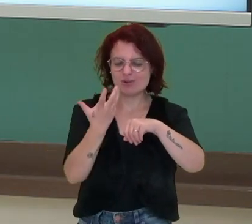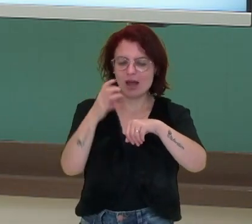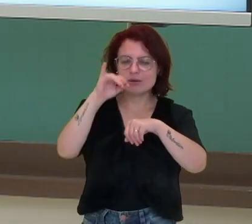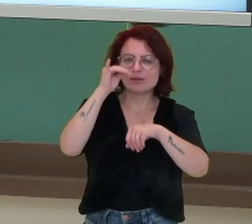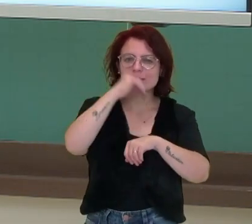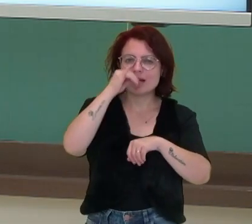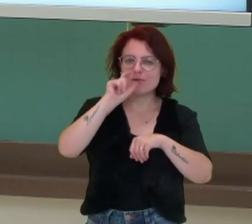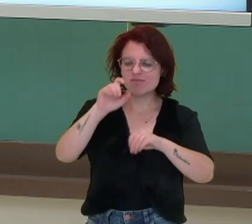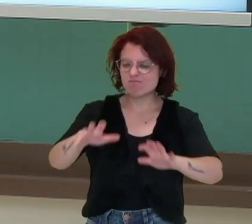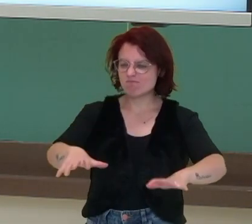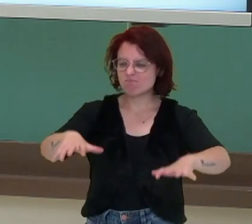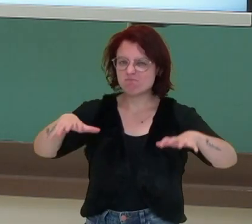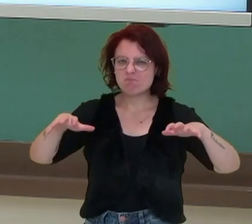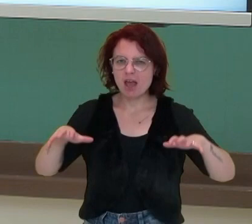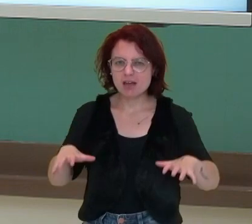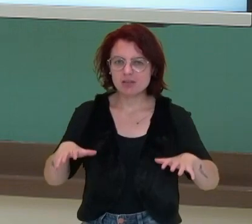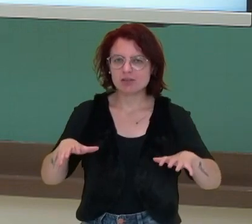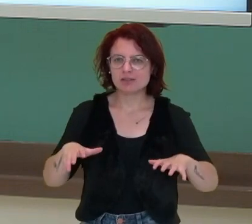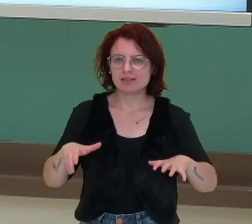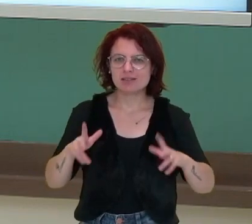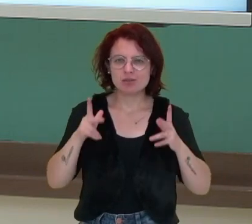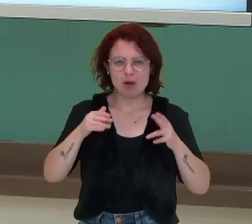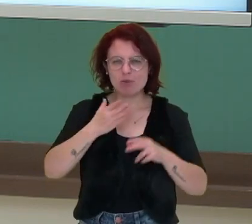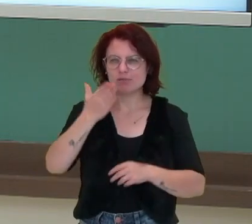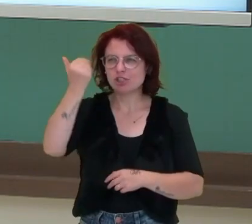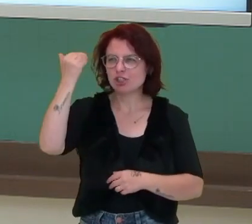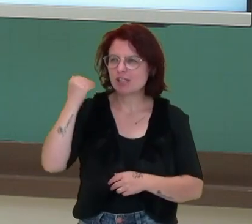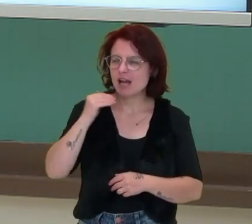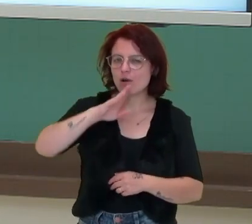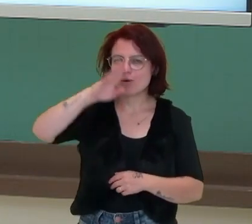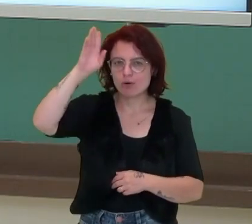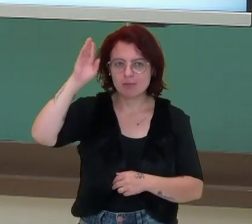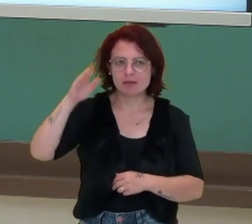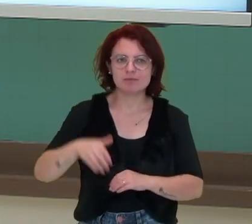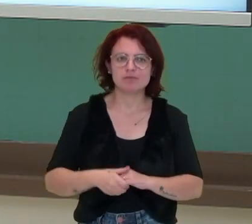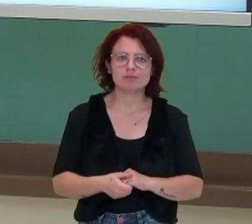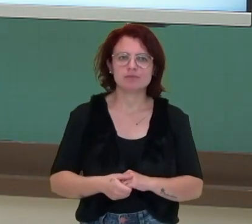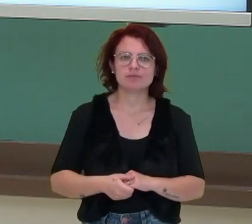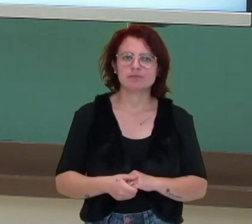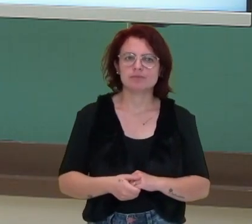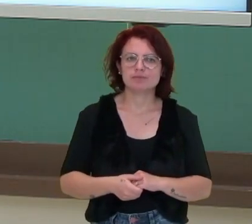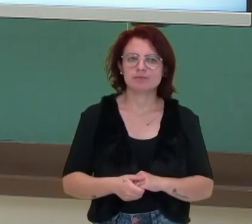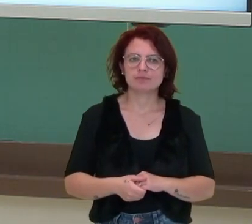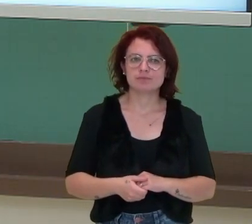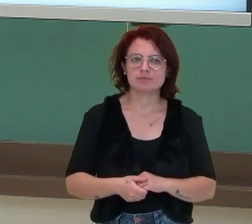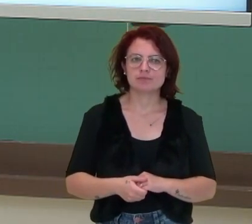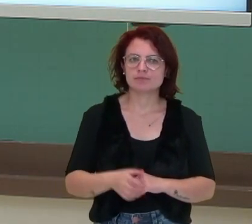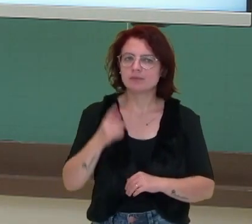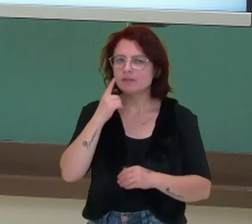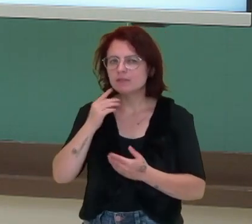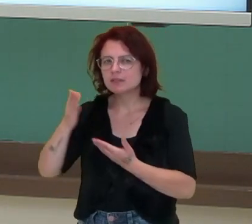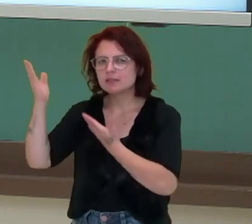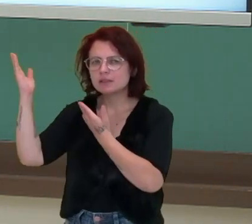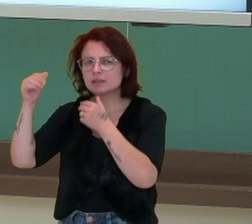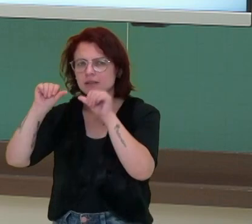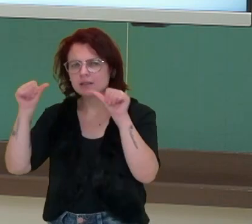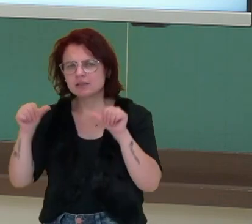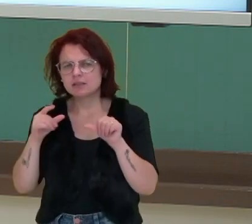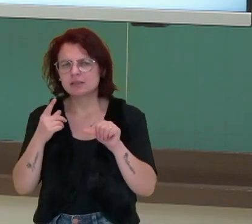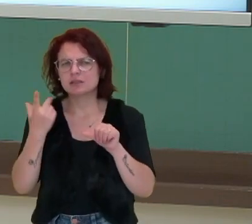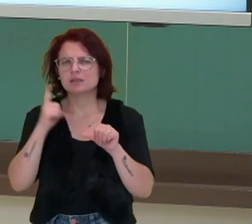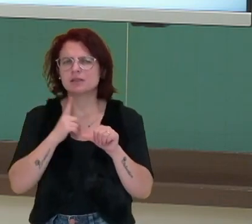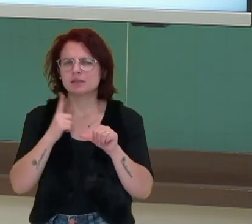Império Italiano, o Império lá da antiga Roma, que é trazer novamente os tempos modernos. Tanto é essa obra aqui de Fortunato Lepero, que é multidões, os